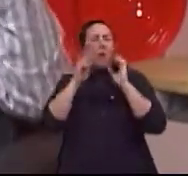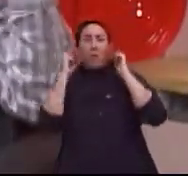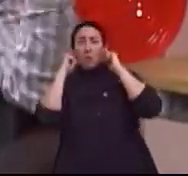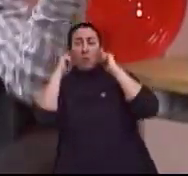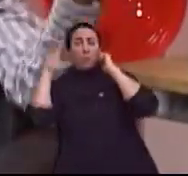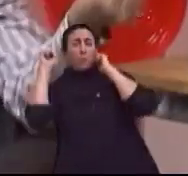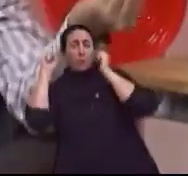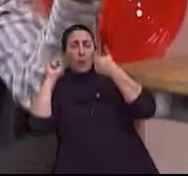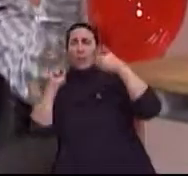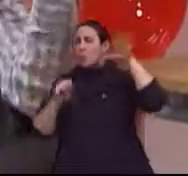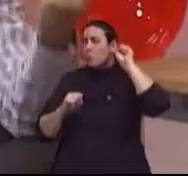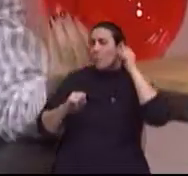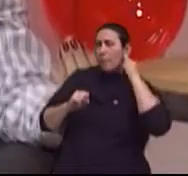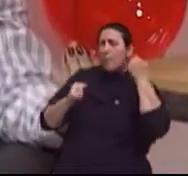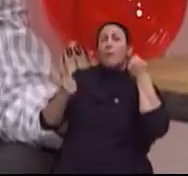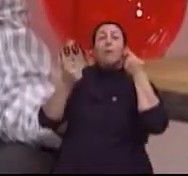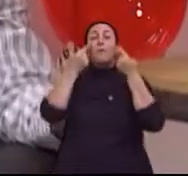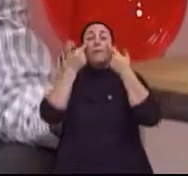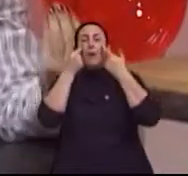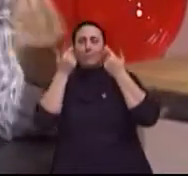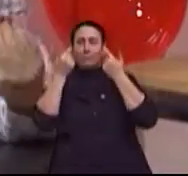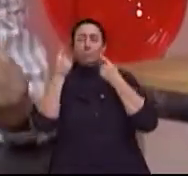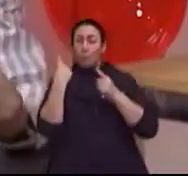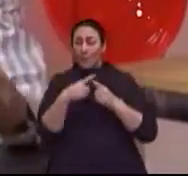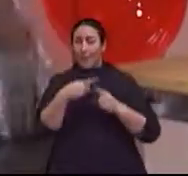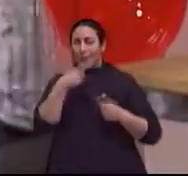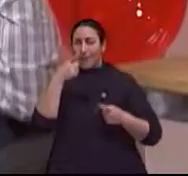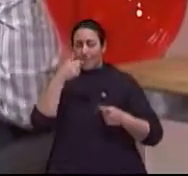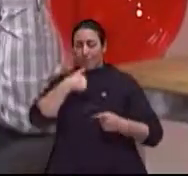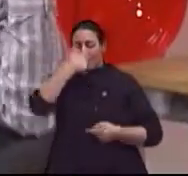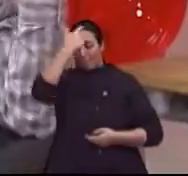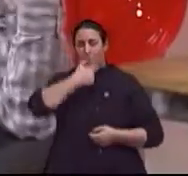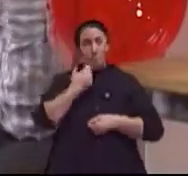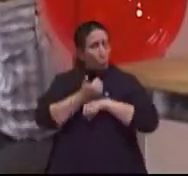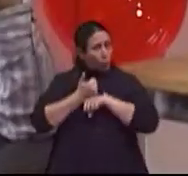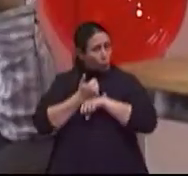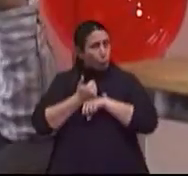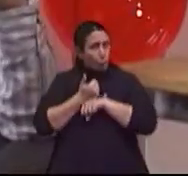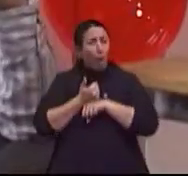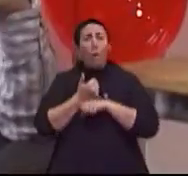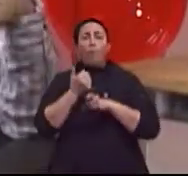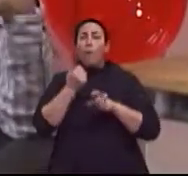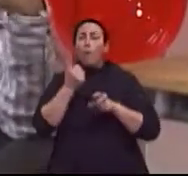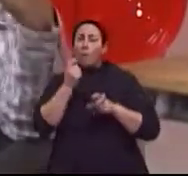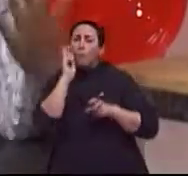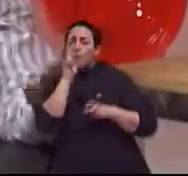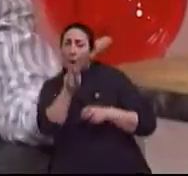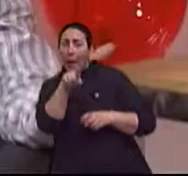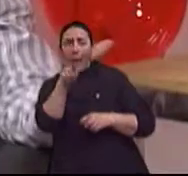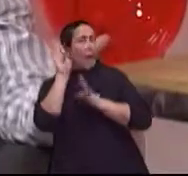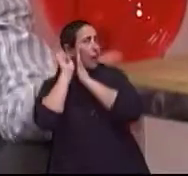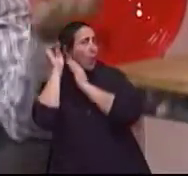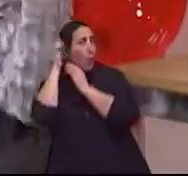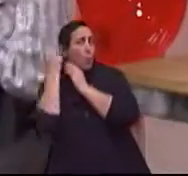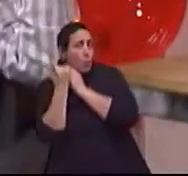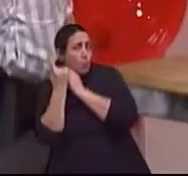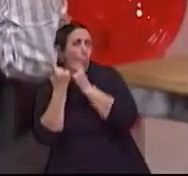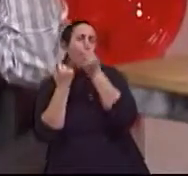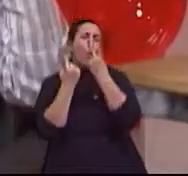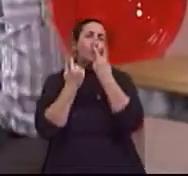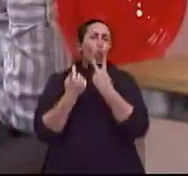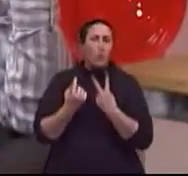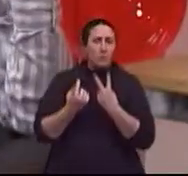orelhas. Exatamente. Então, assim, um profissional sério vai pesquisar se é uma orelha ou as duas. Uhum. Na maioria das pessoas